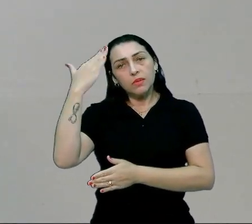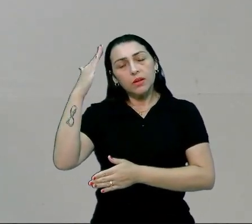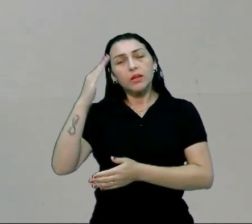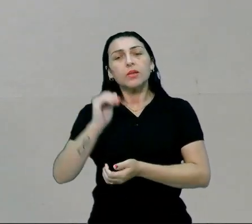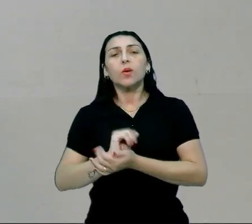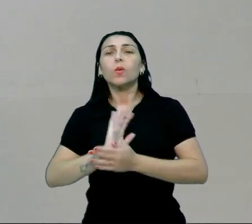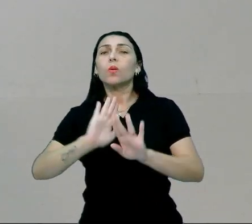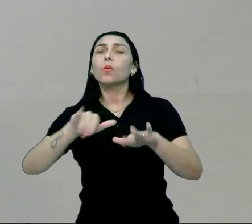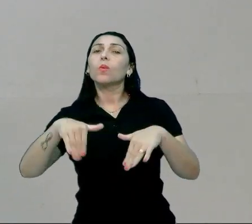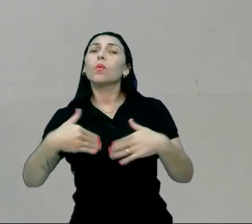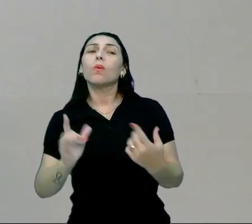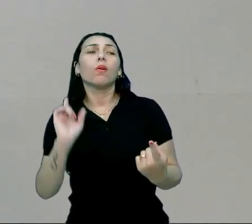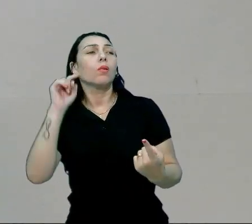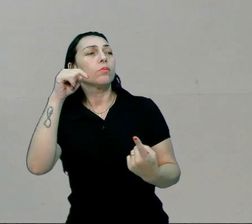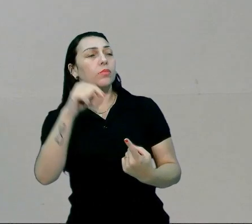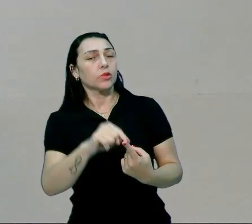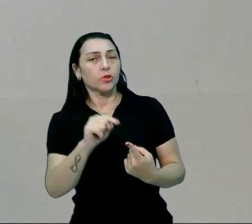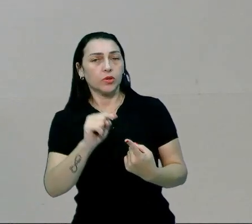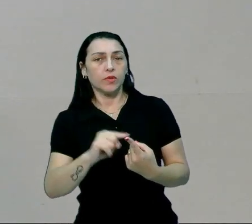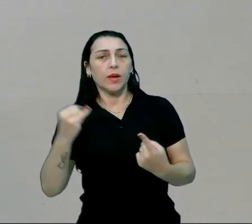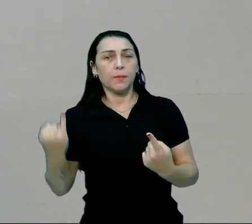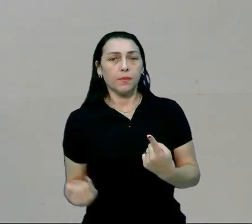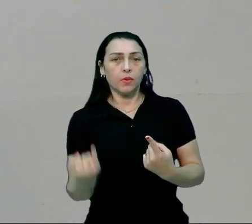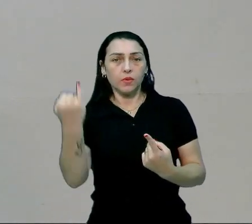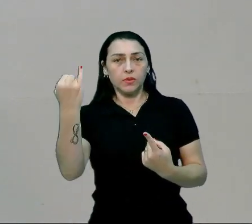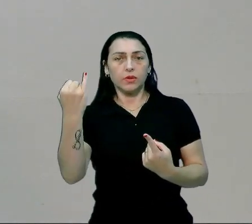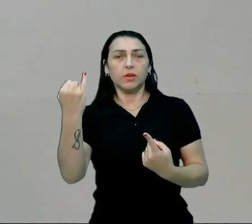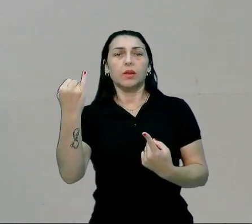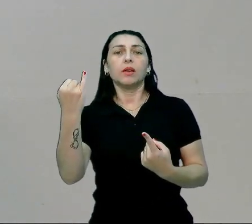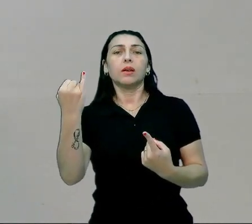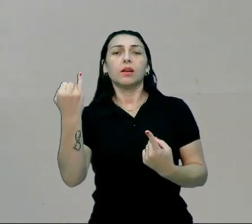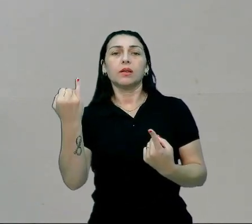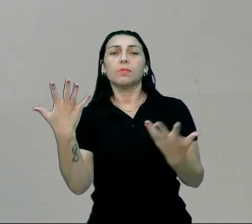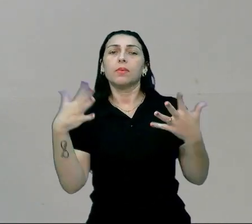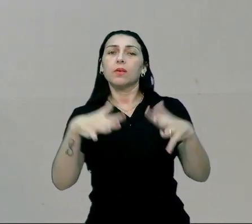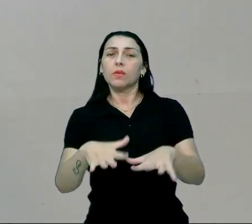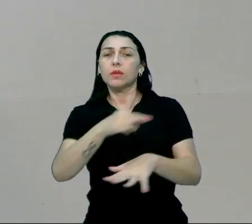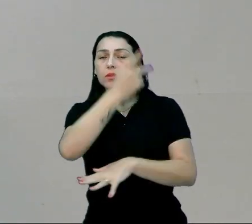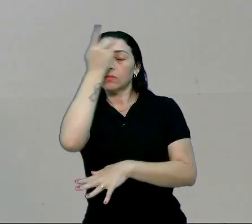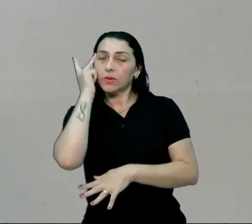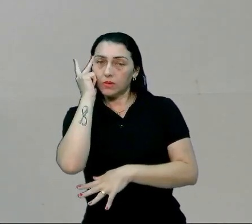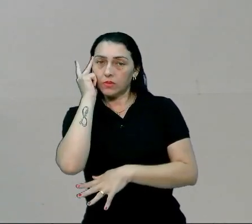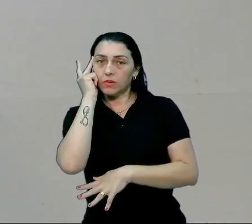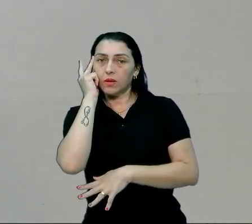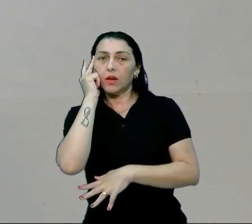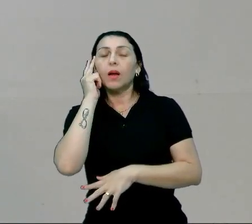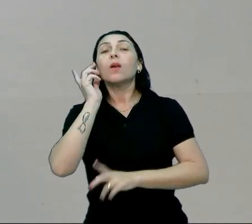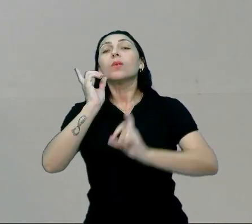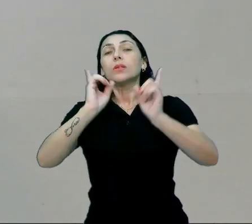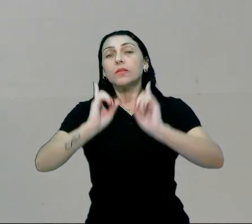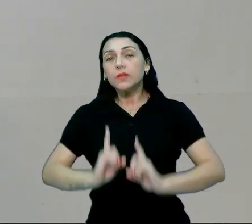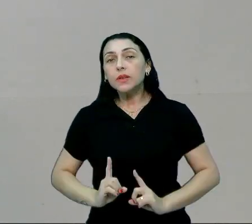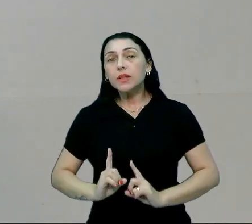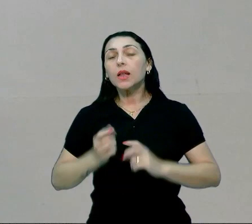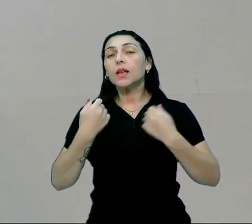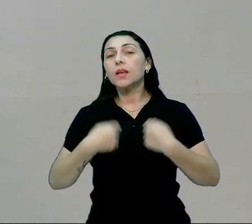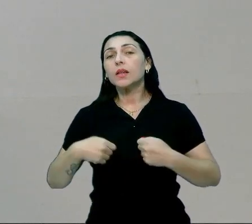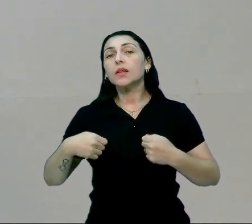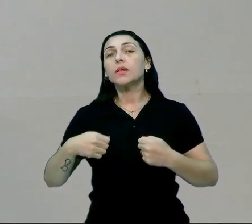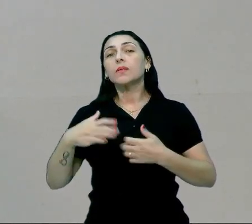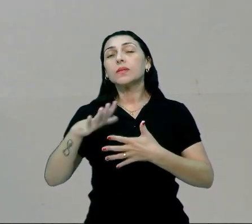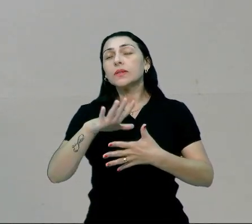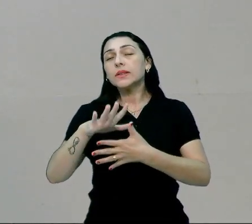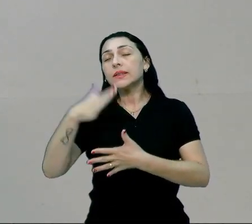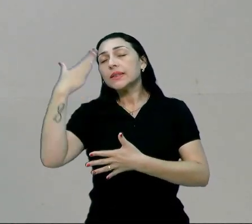de qual é a função e a importância deles para a inclusão de pessoas com deficiência, a gente tem que fazer esse mapeamento,